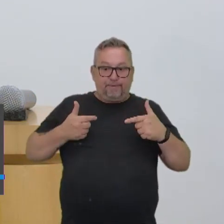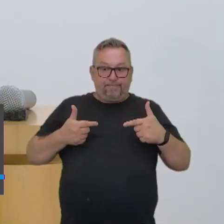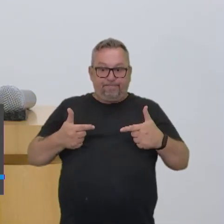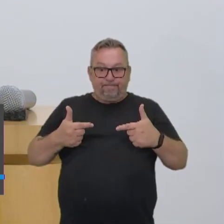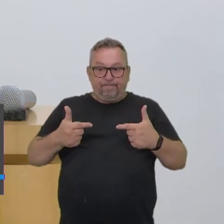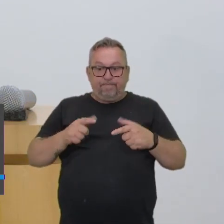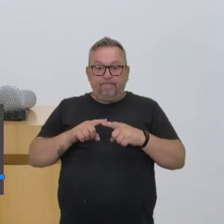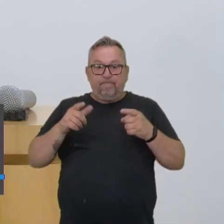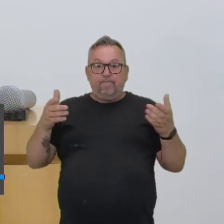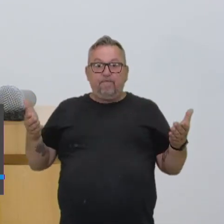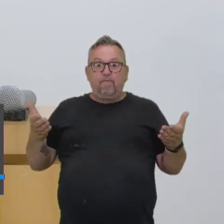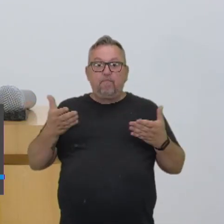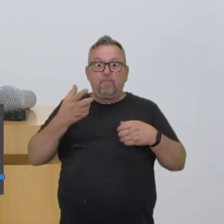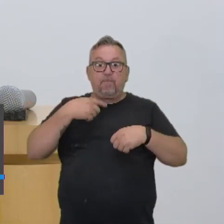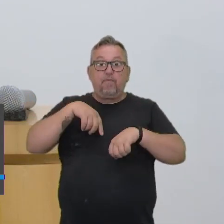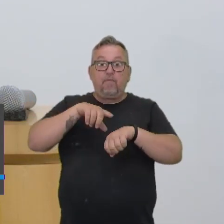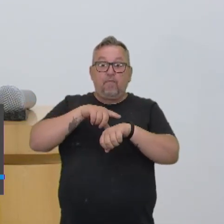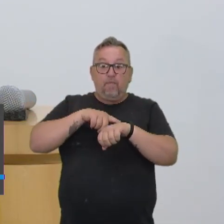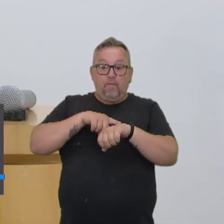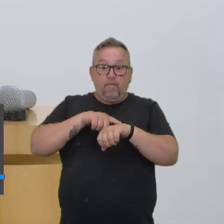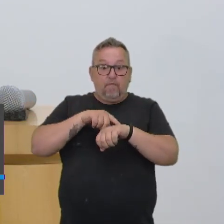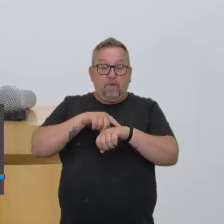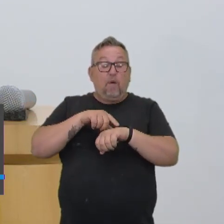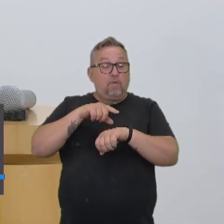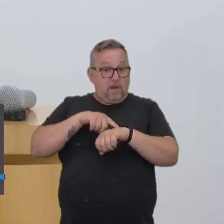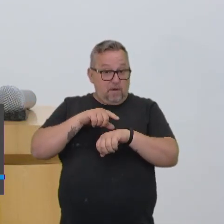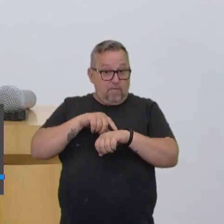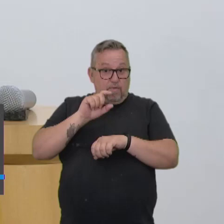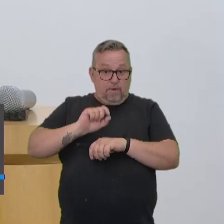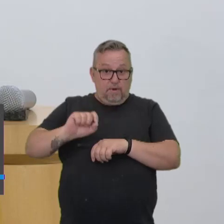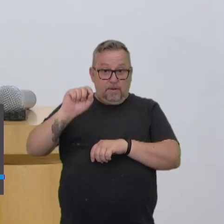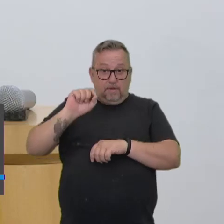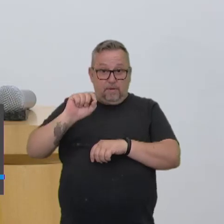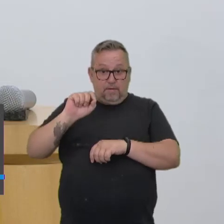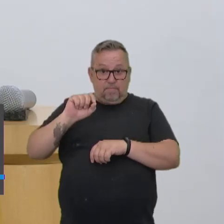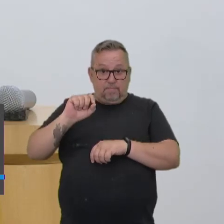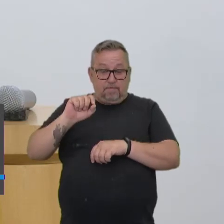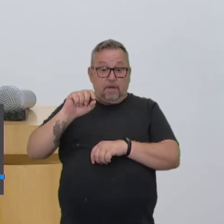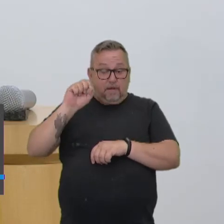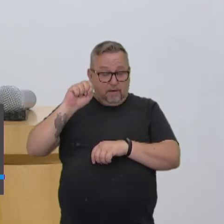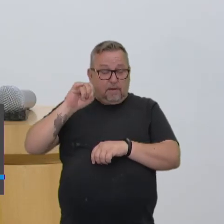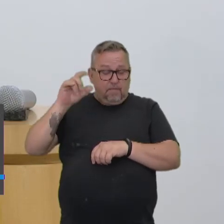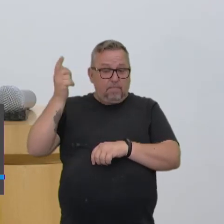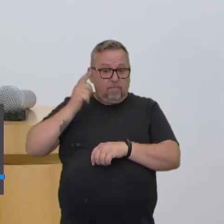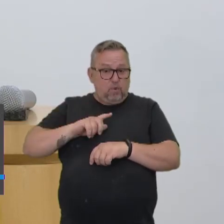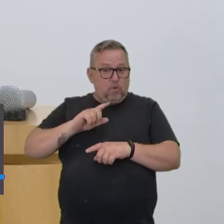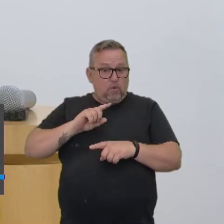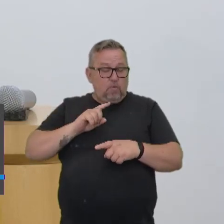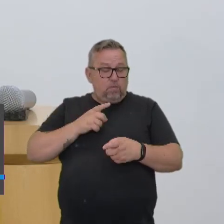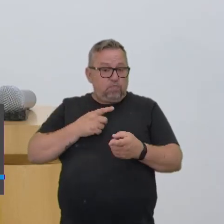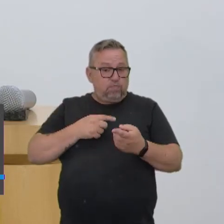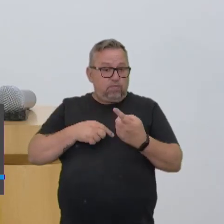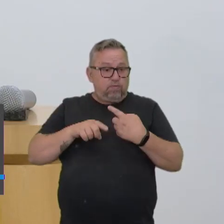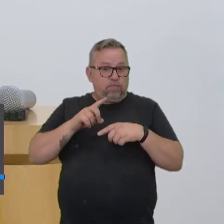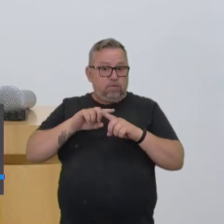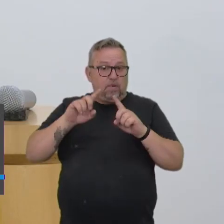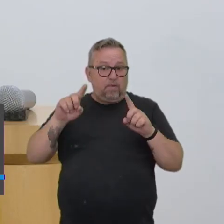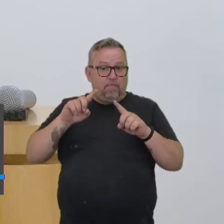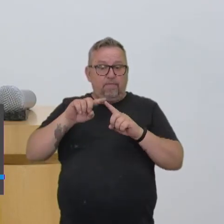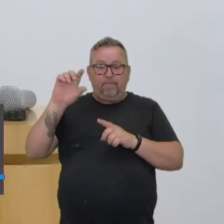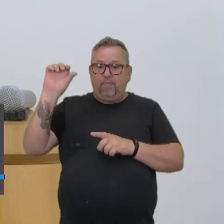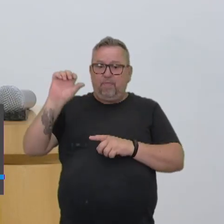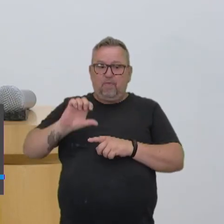aí, esse é um ponto, porque em todas as guerras, a gente... Claro, os avanços foram deixando elas cada vez mais